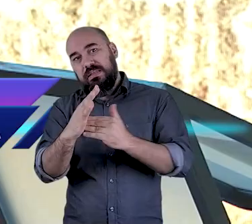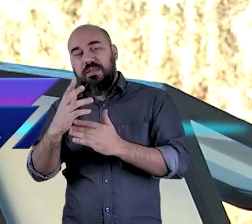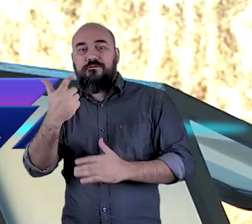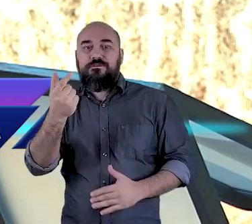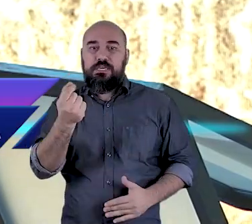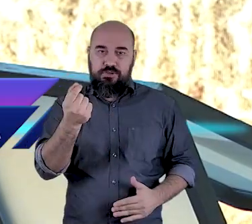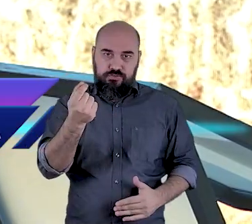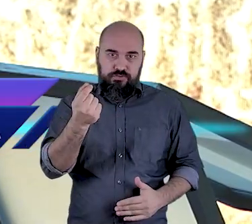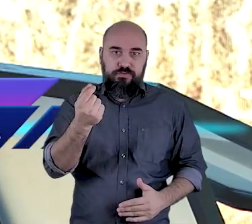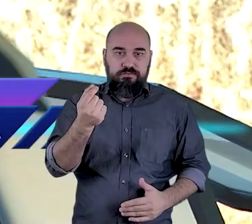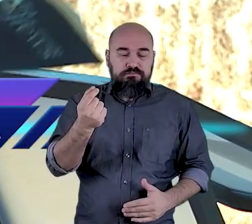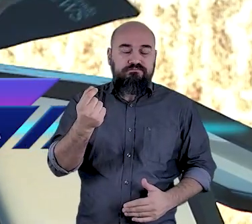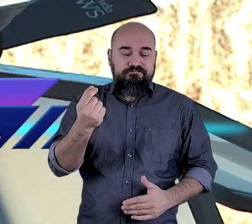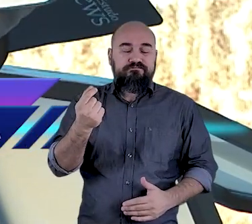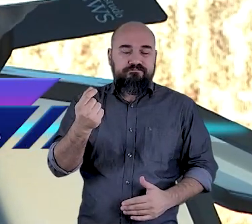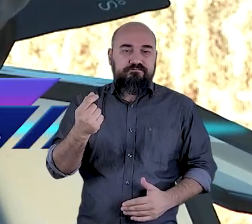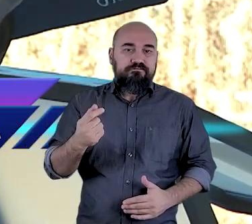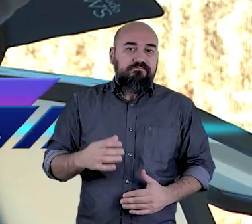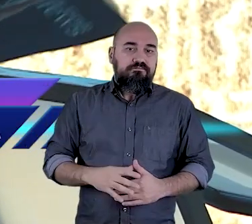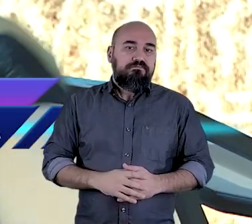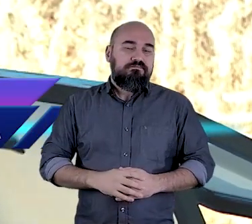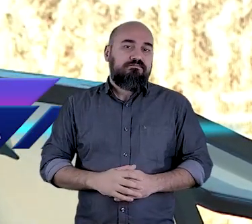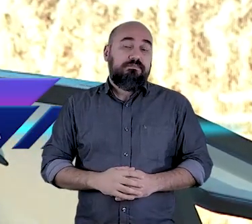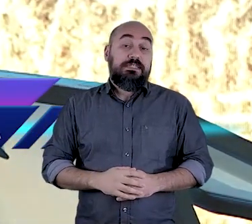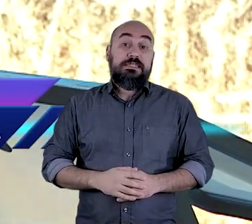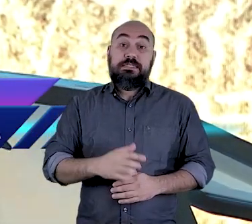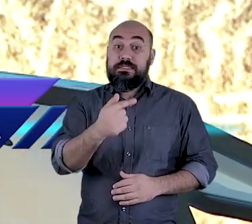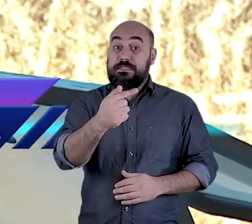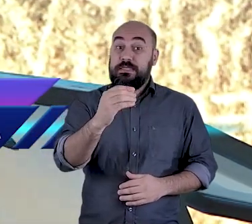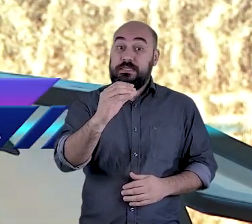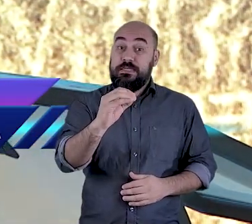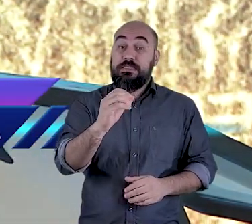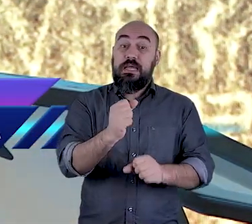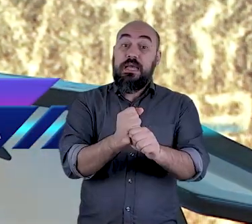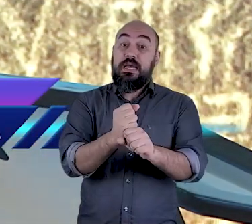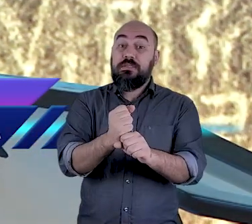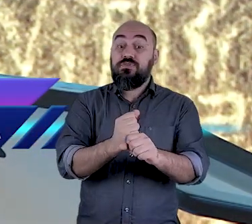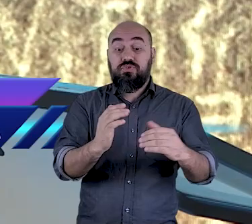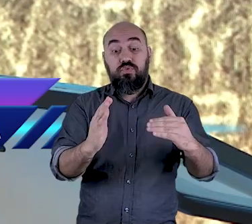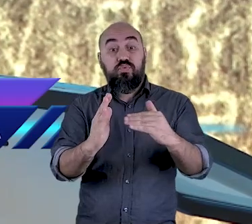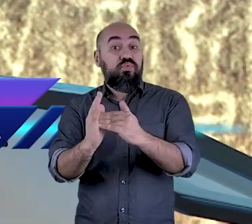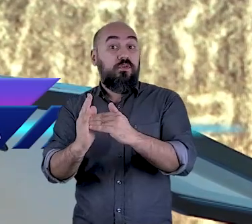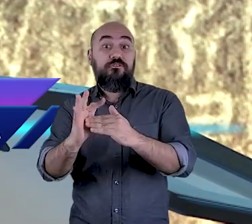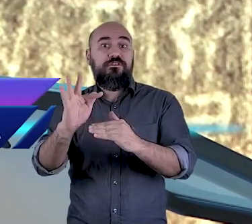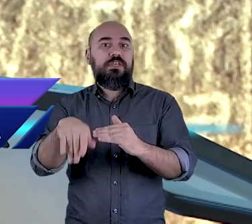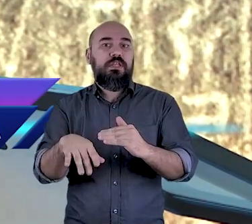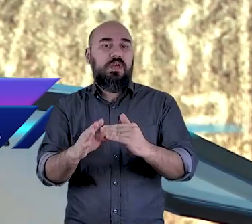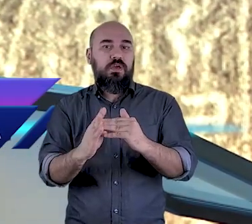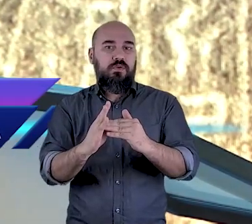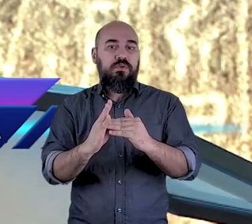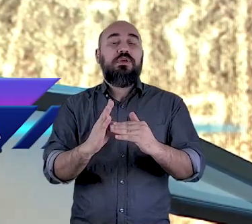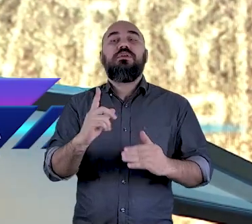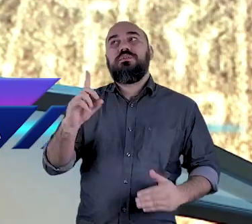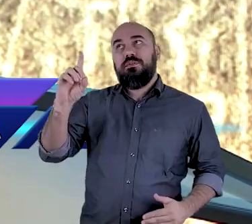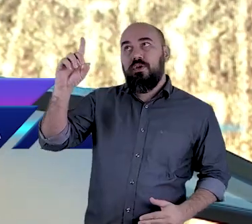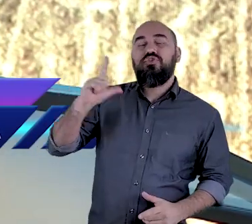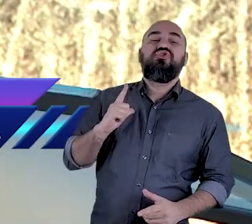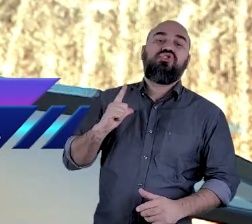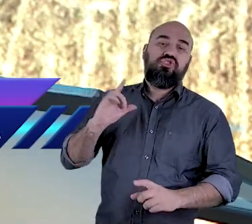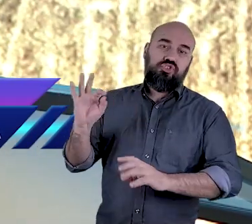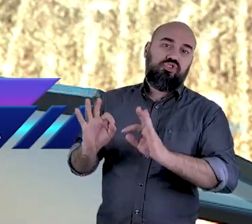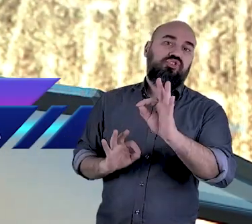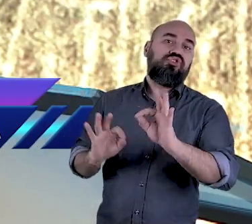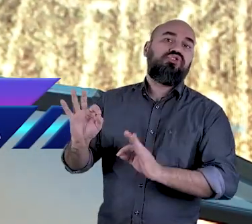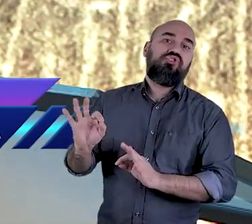20 os 70 anos de cativeiro estavam acabando e Deus tinha um plano